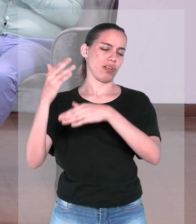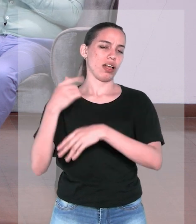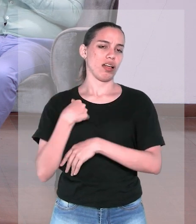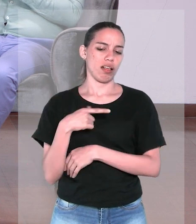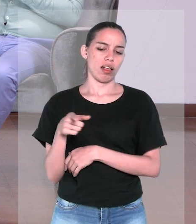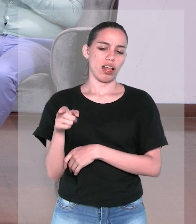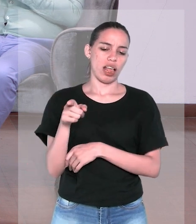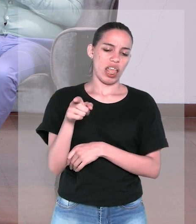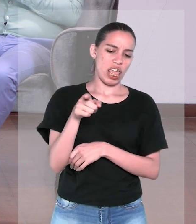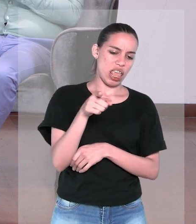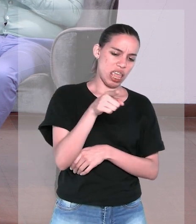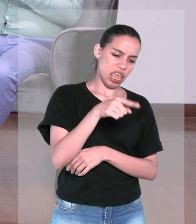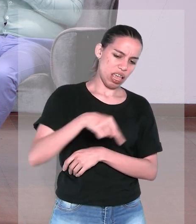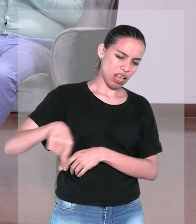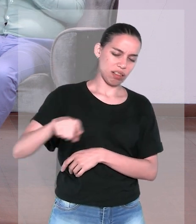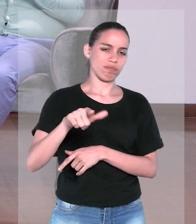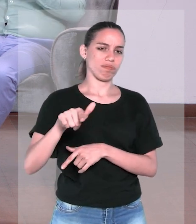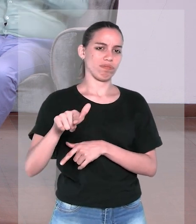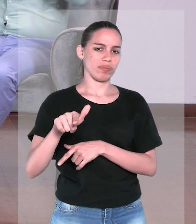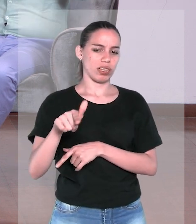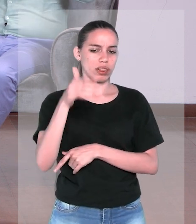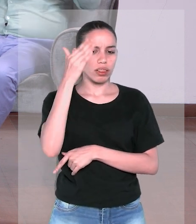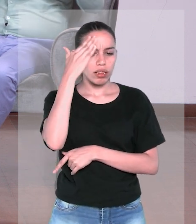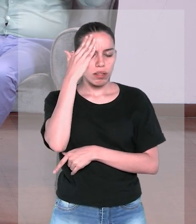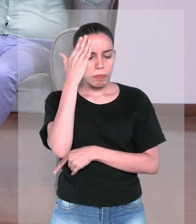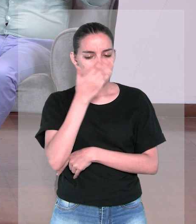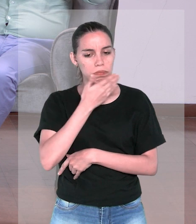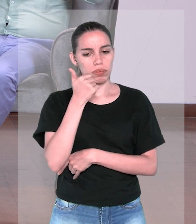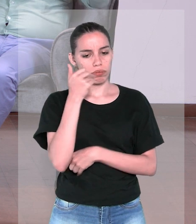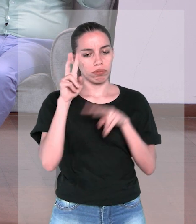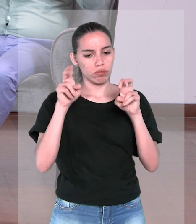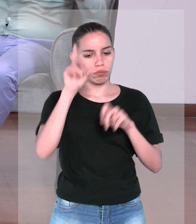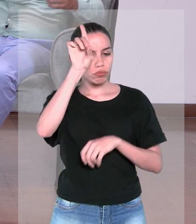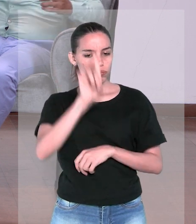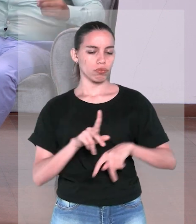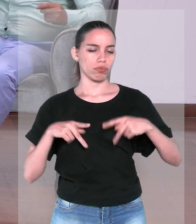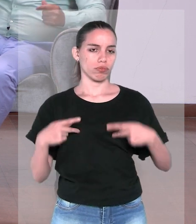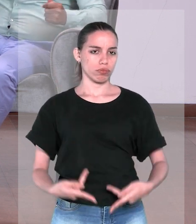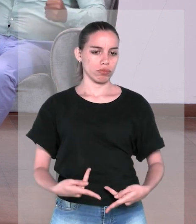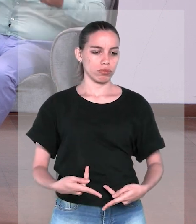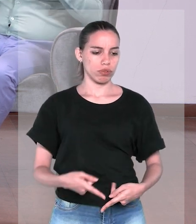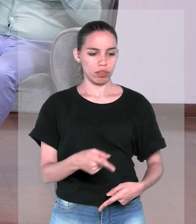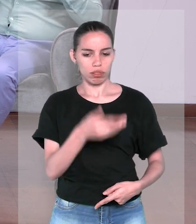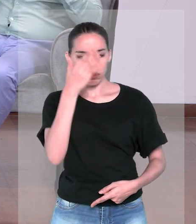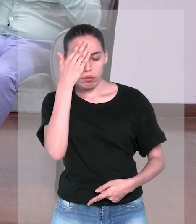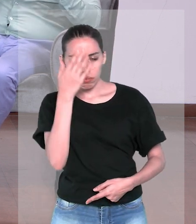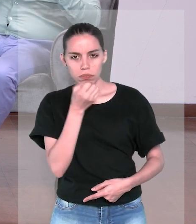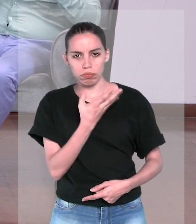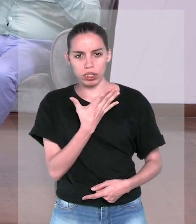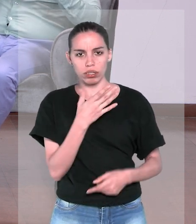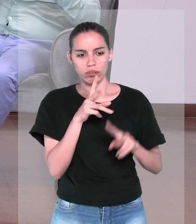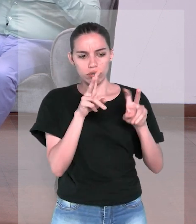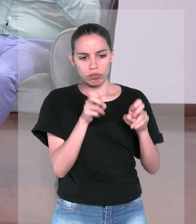público mentalmente vulnerável, mas eu também estava diante de um público com uma